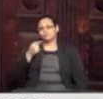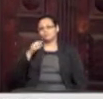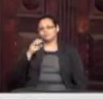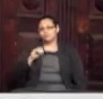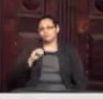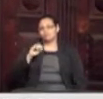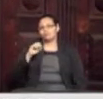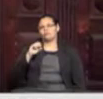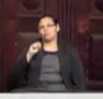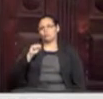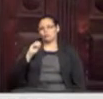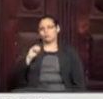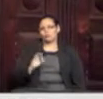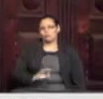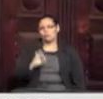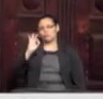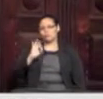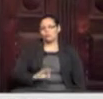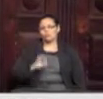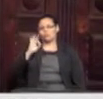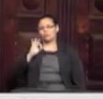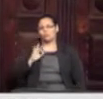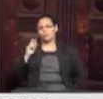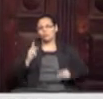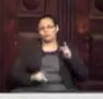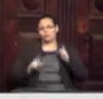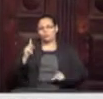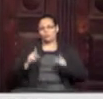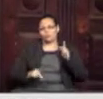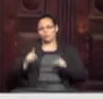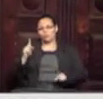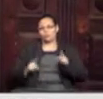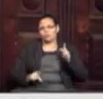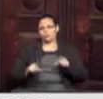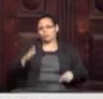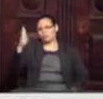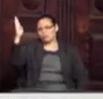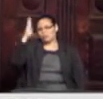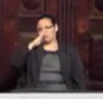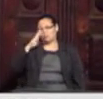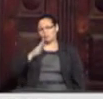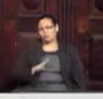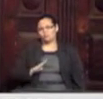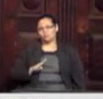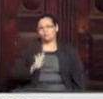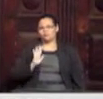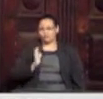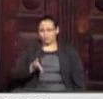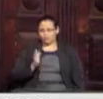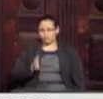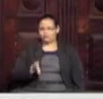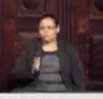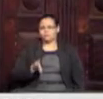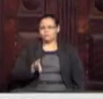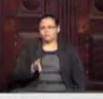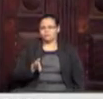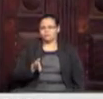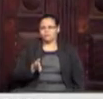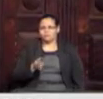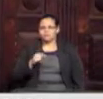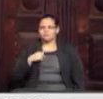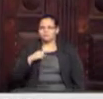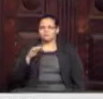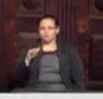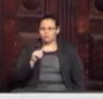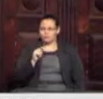80 da população brasileira que já chamada a